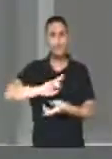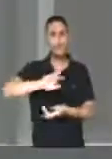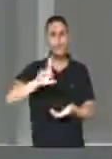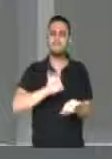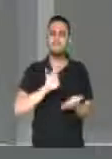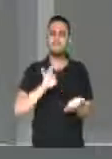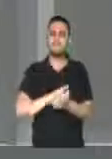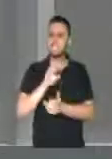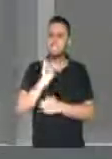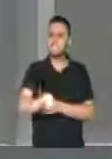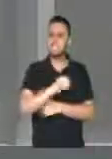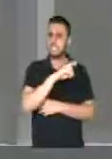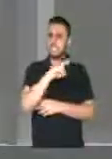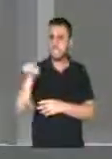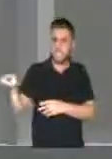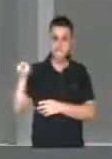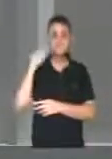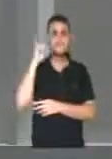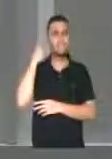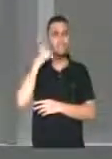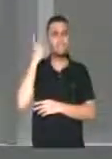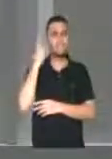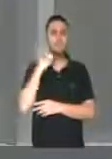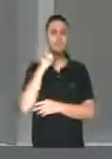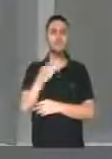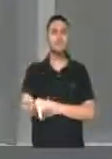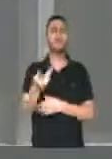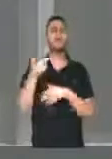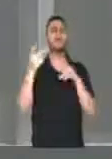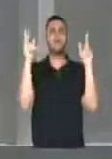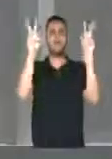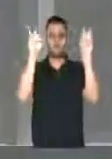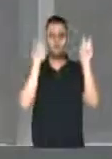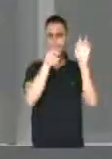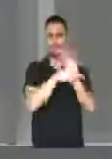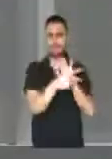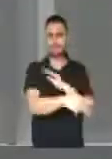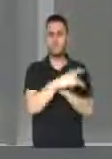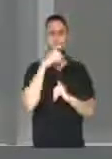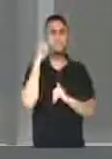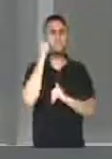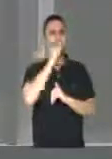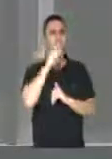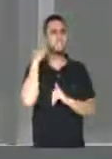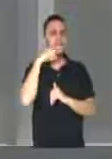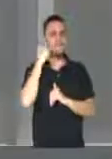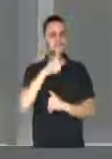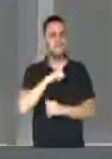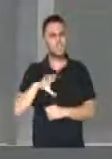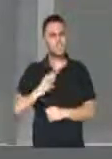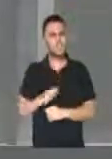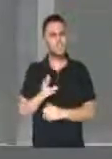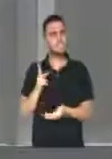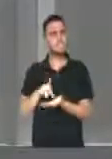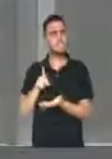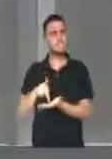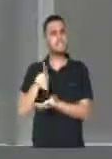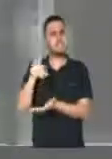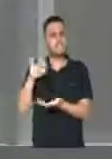esses deputados que aqui mencionaram o papel das senadoras tivessem coragem, eles estariam aqui a se